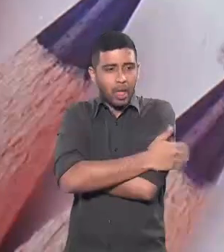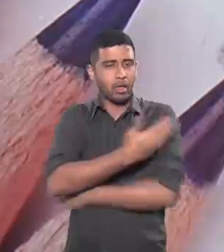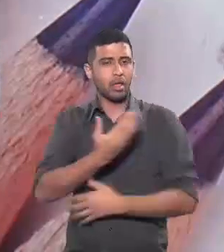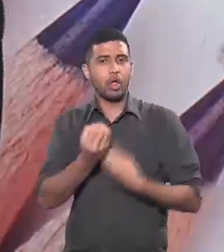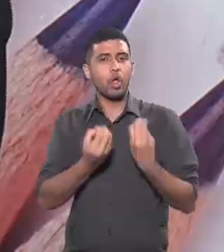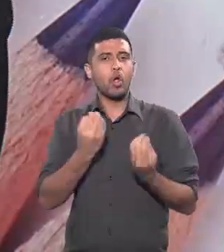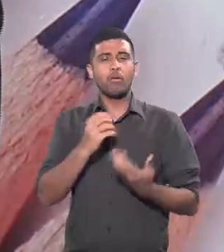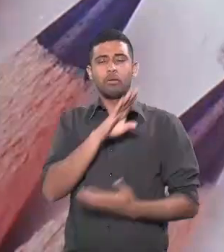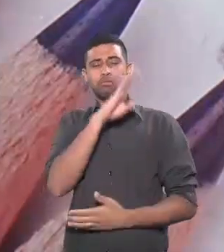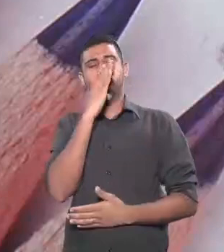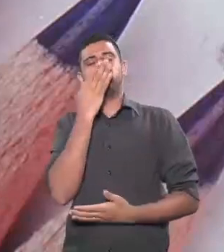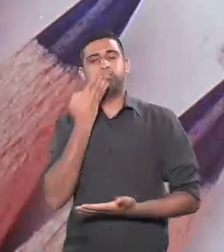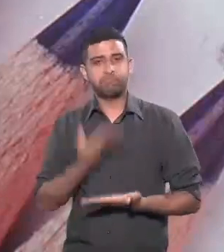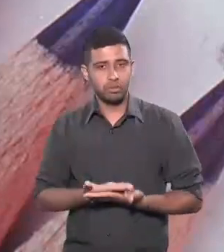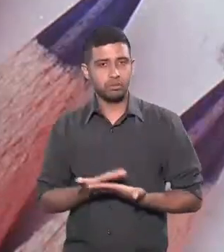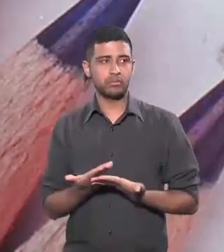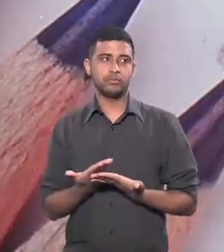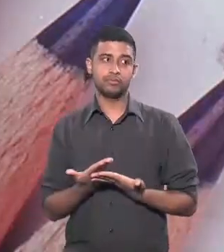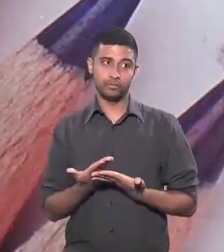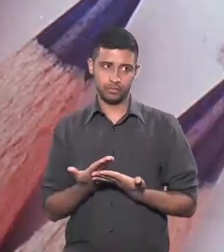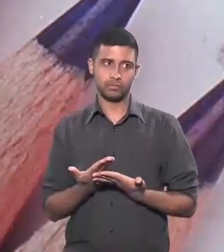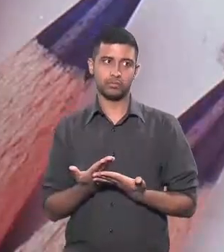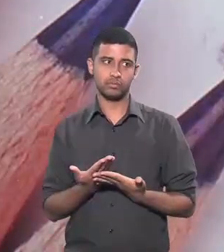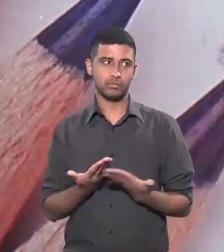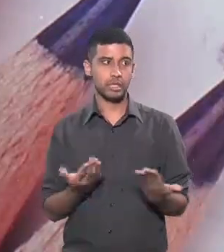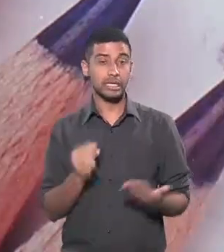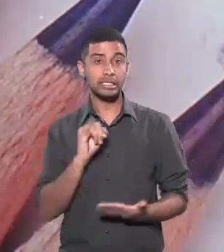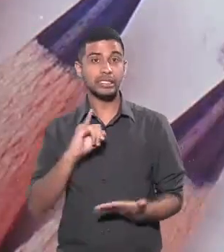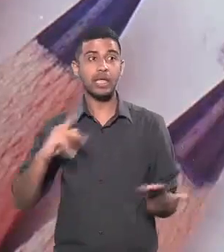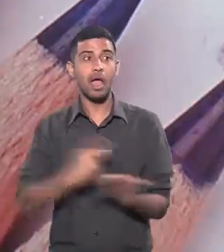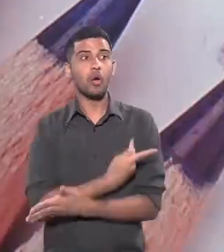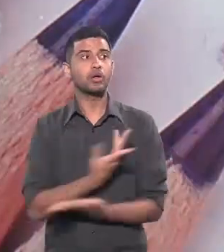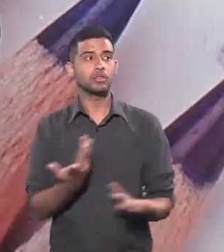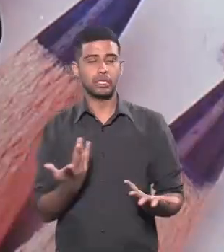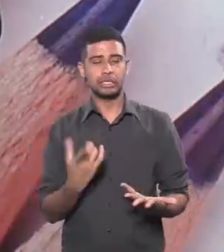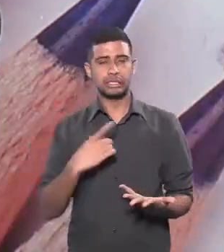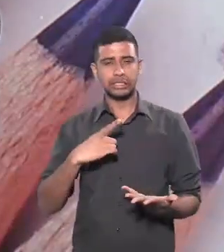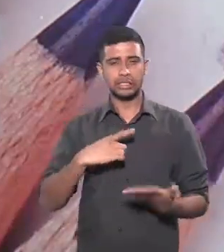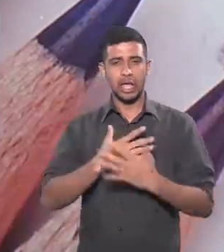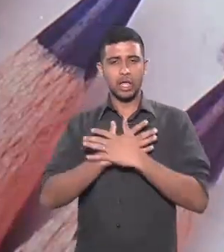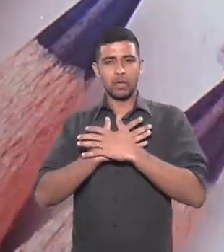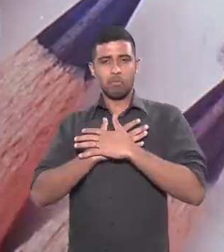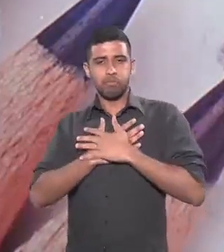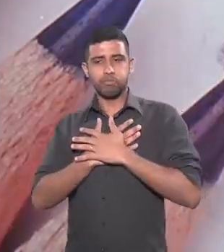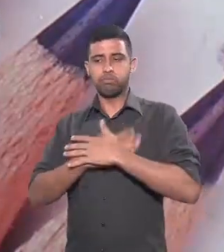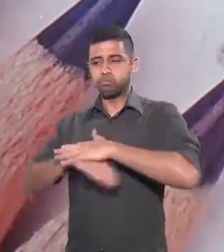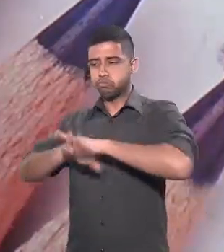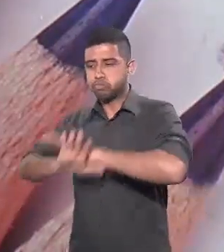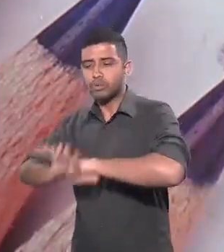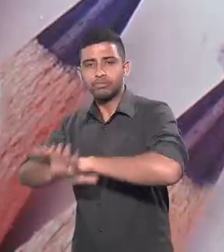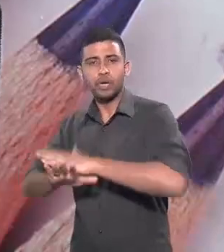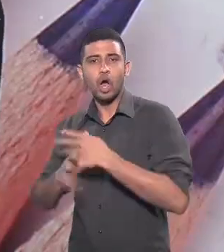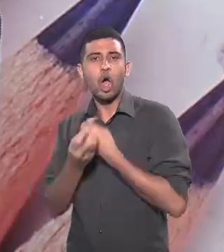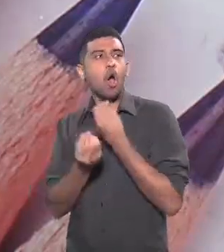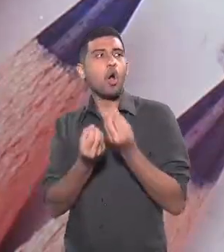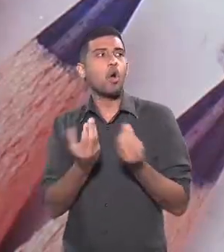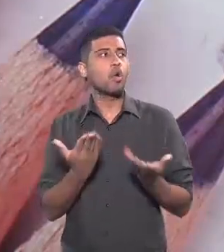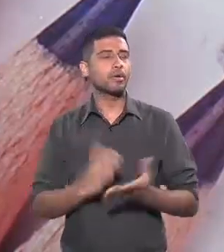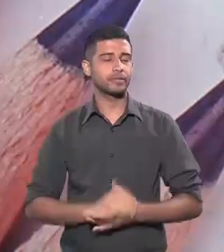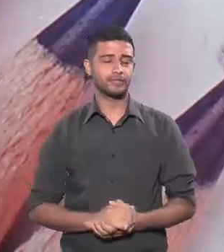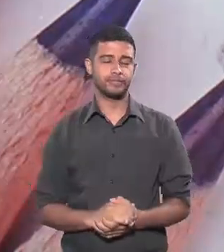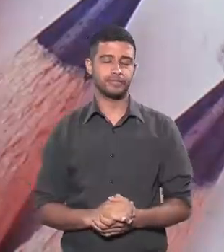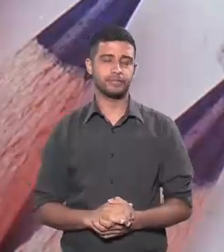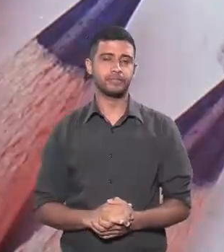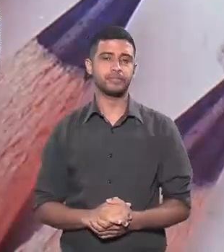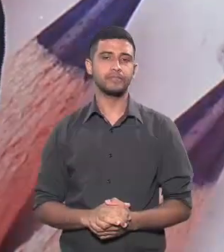desmaia. No caso desses desmaios também, se for uma coisa muito grave, caberia uma massagem, assim, para... Sim. O que a gente